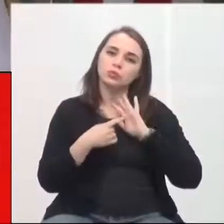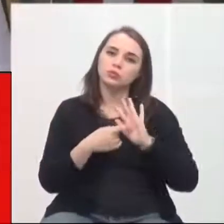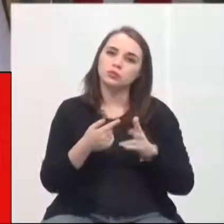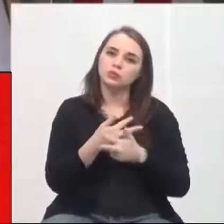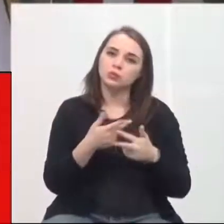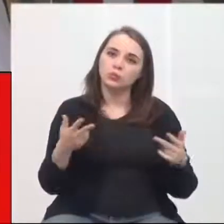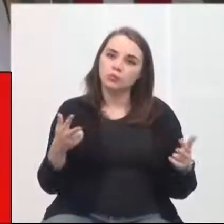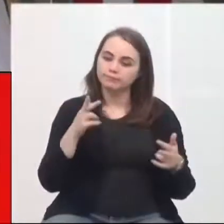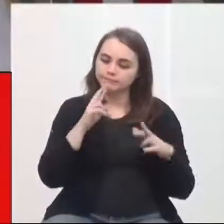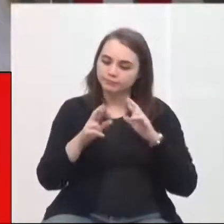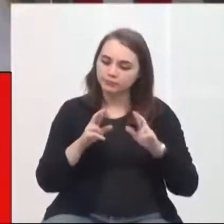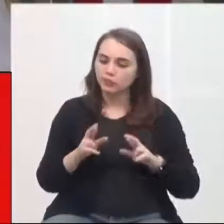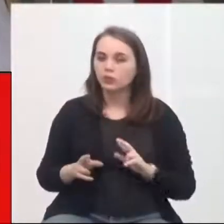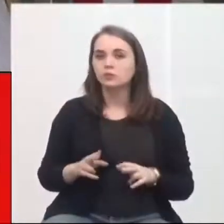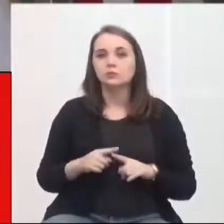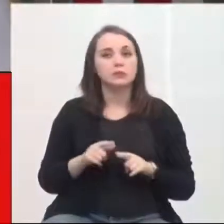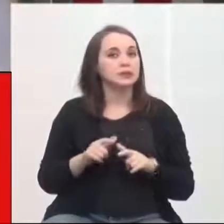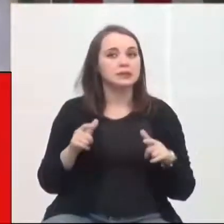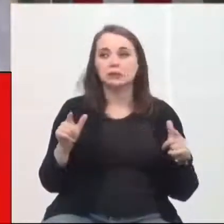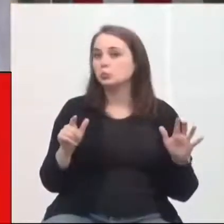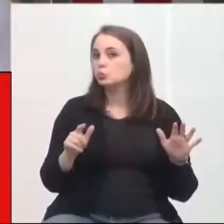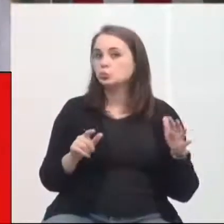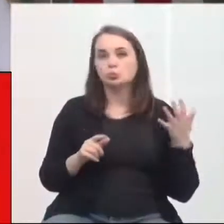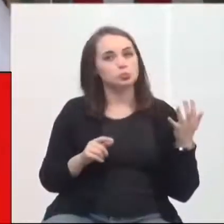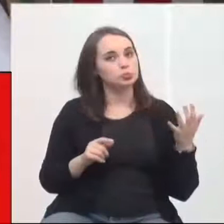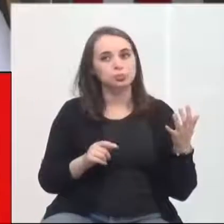grandes resultados não têm acontecido.